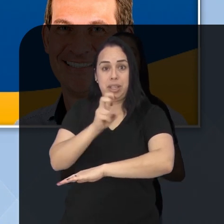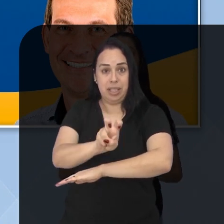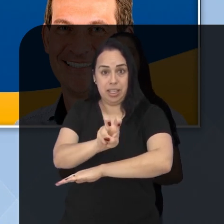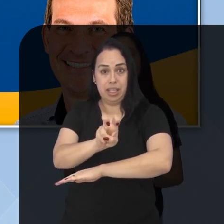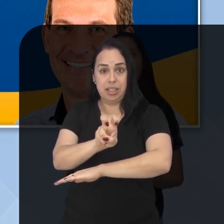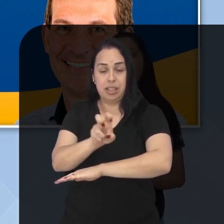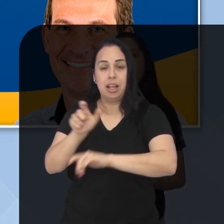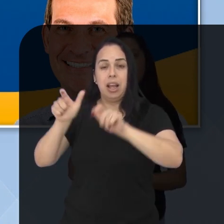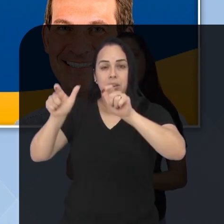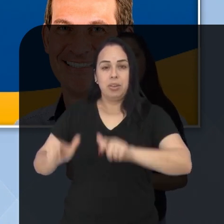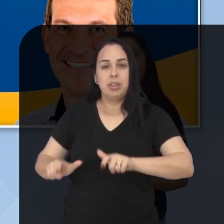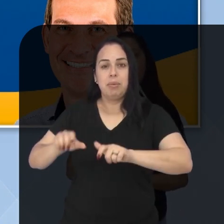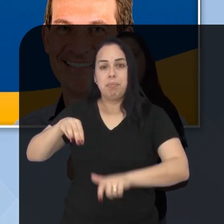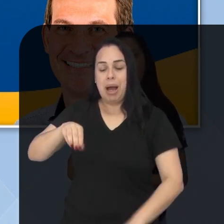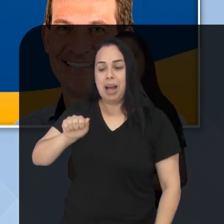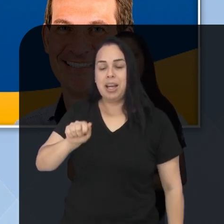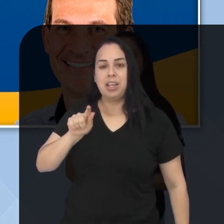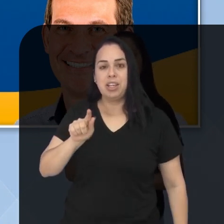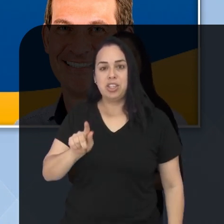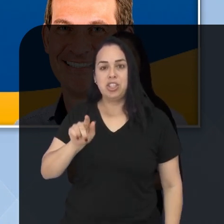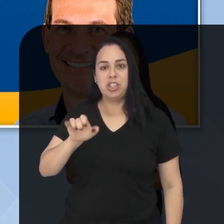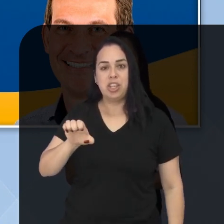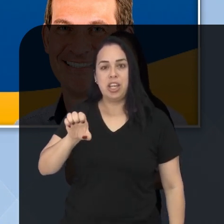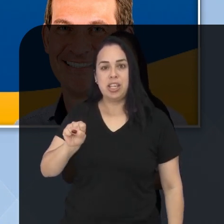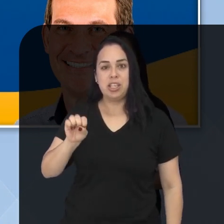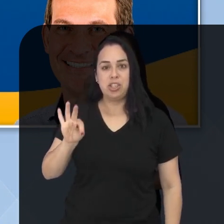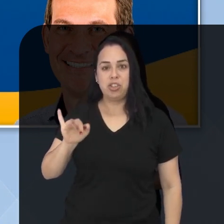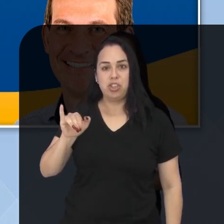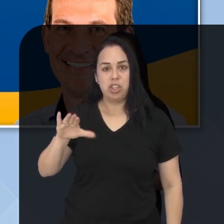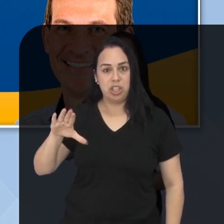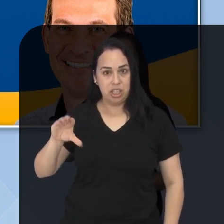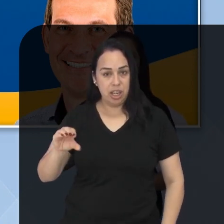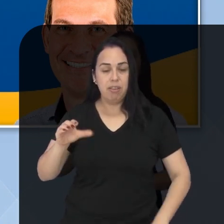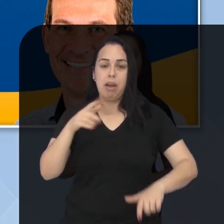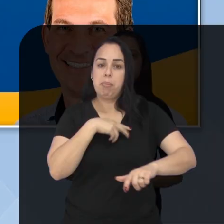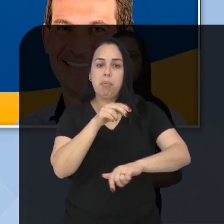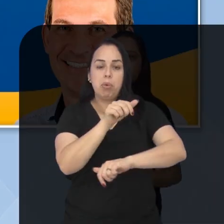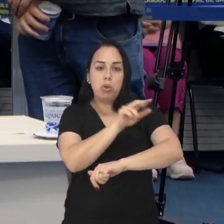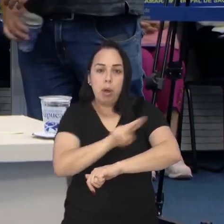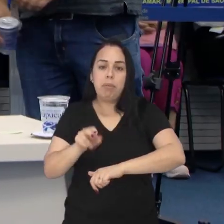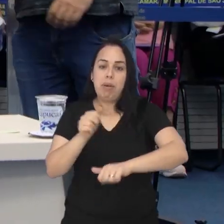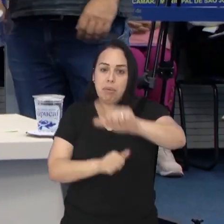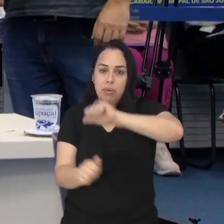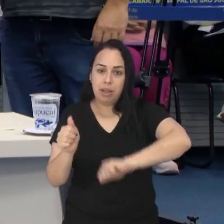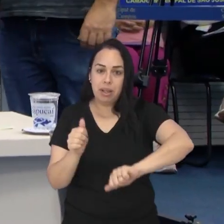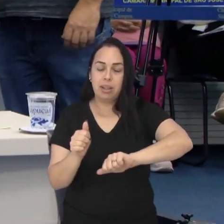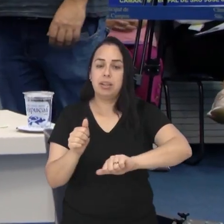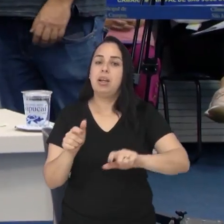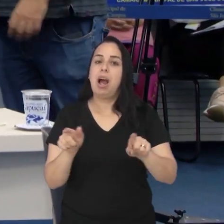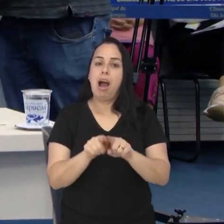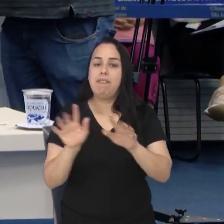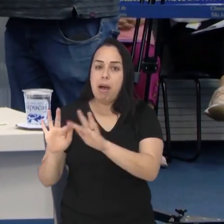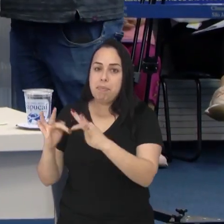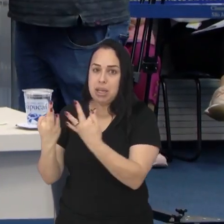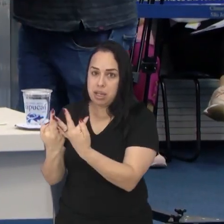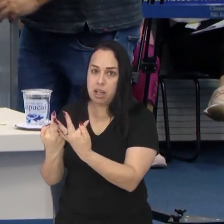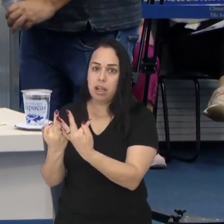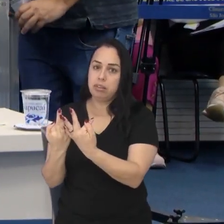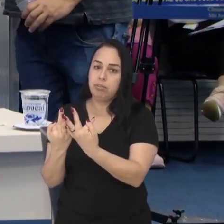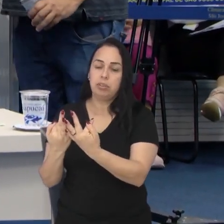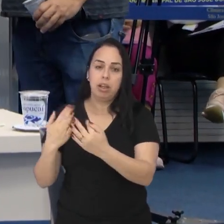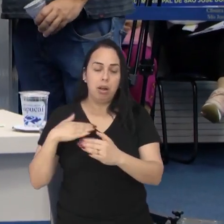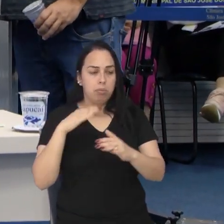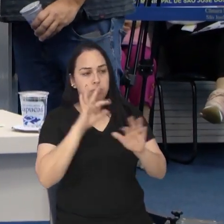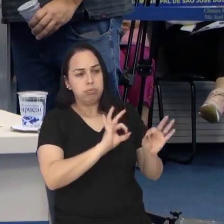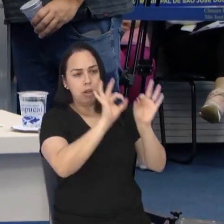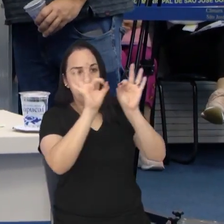do loteamento Chácaras Majestic 6 de Rua Chikati Sakamoto. Familiares e amigos do homenageado